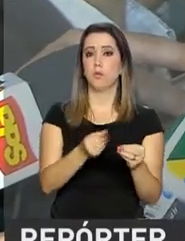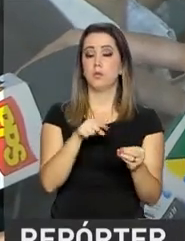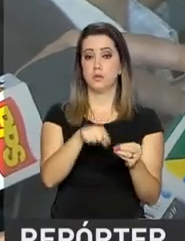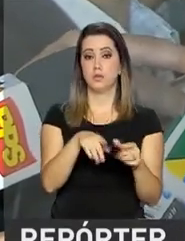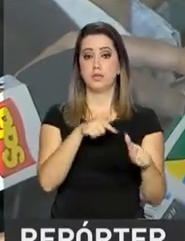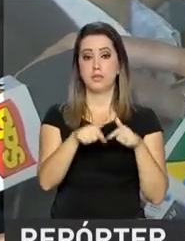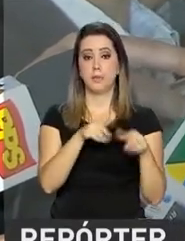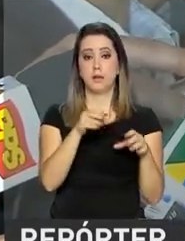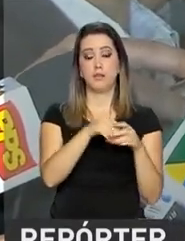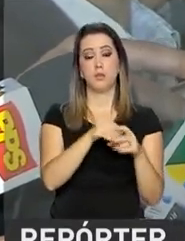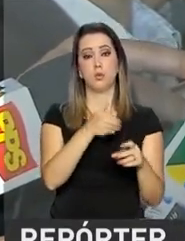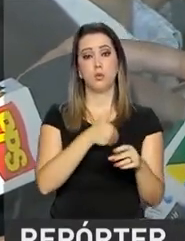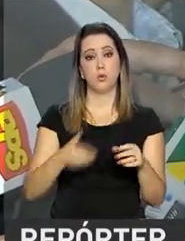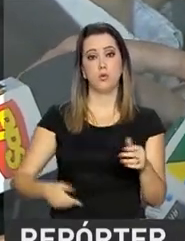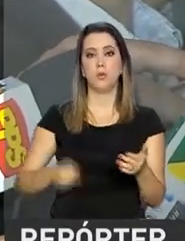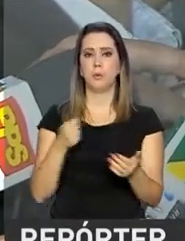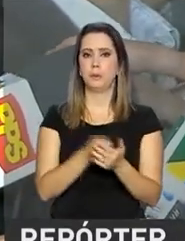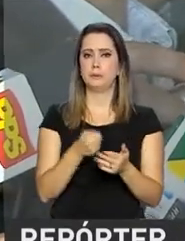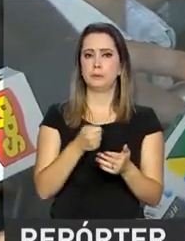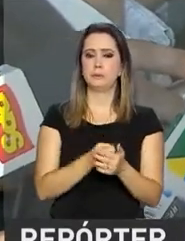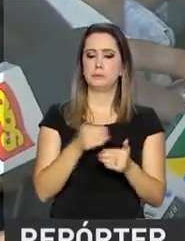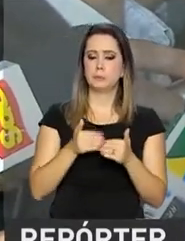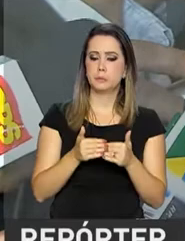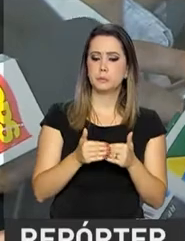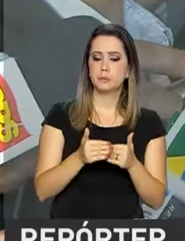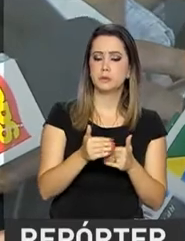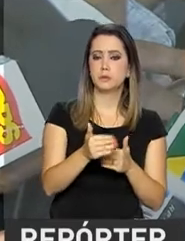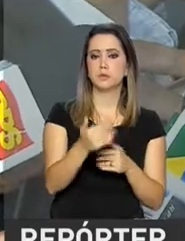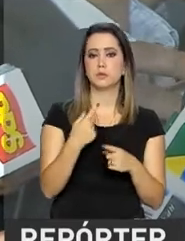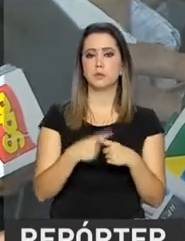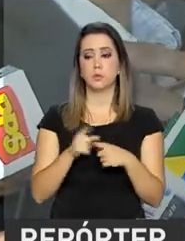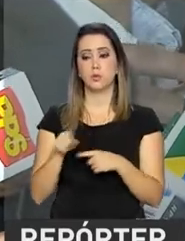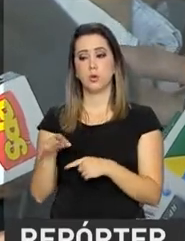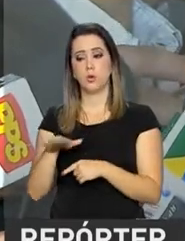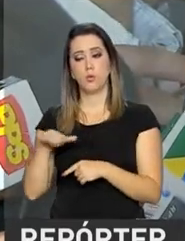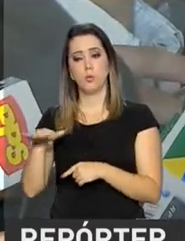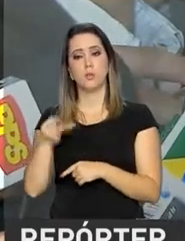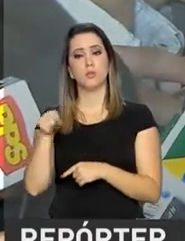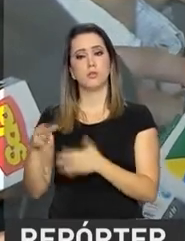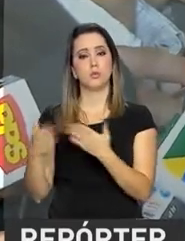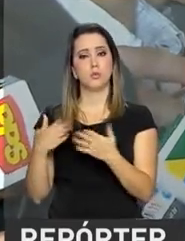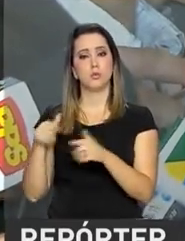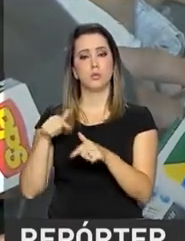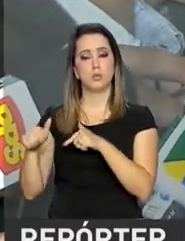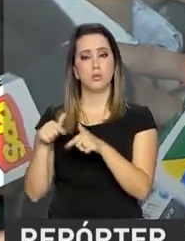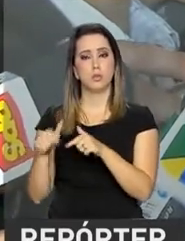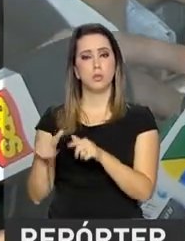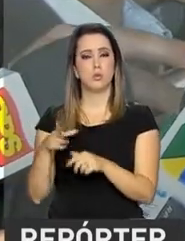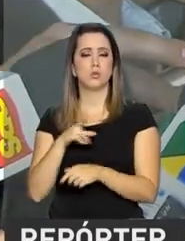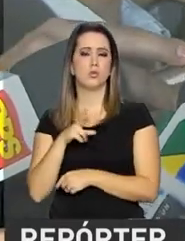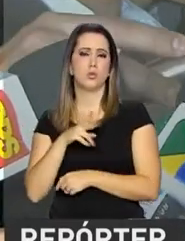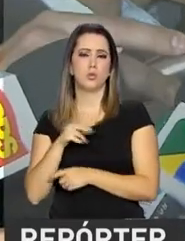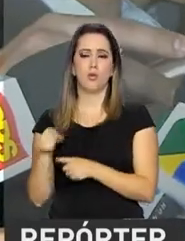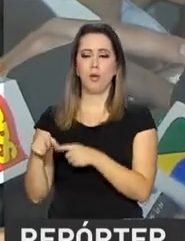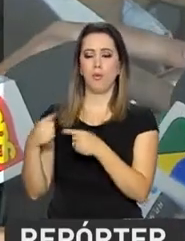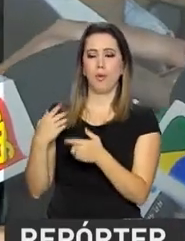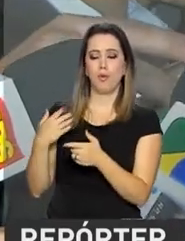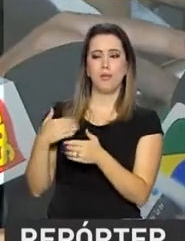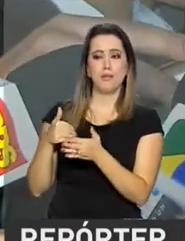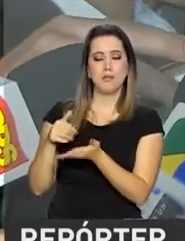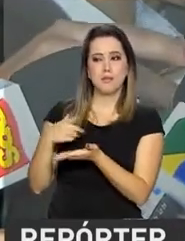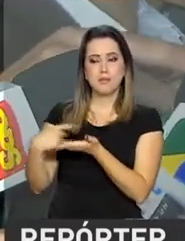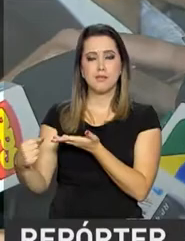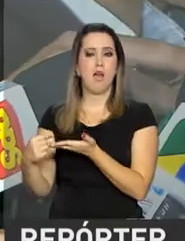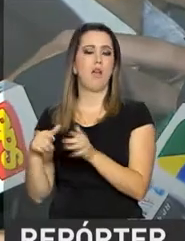mais tempo do que aquele que, na iniciativa privada, fica um período desempregado e aí deixa de contribuir, depois volta a